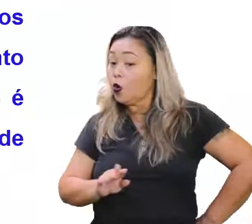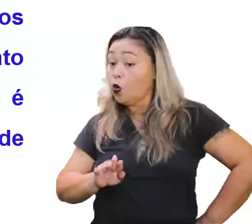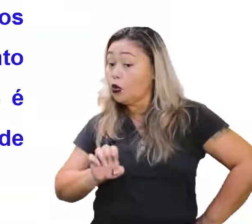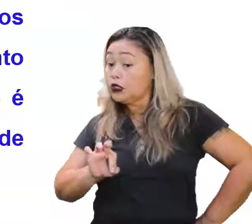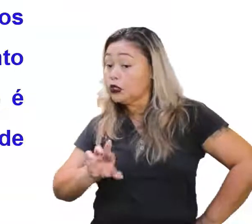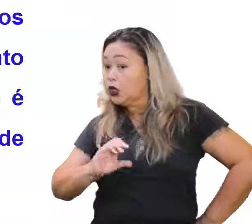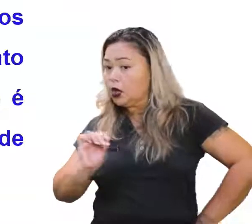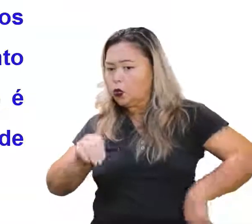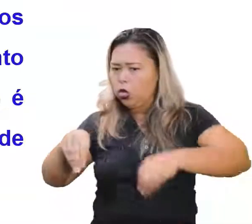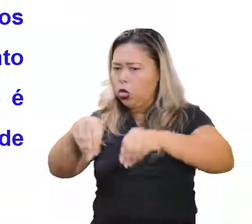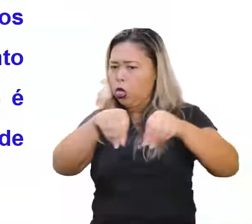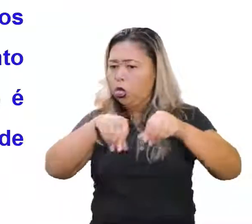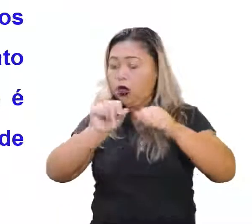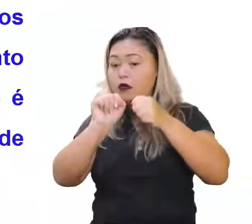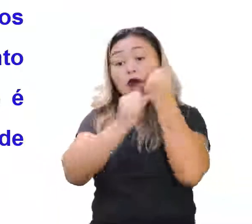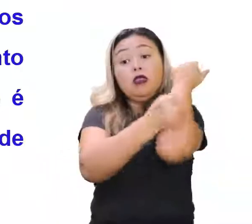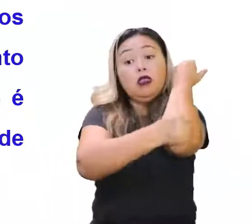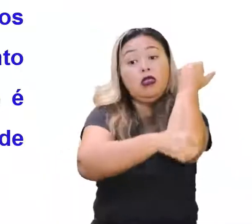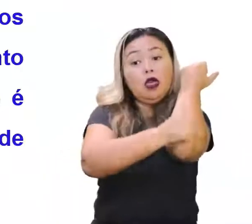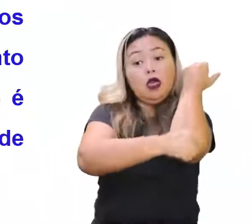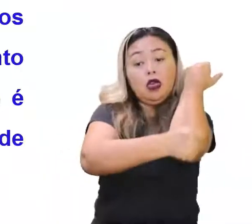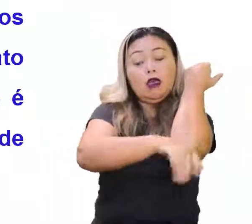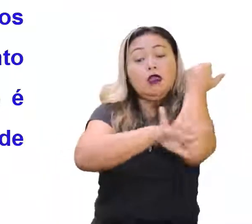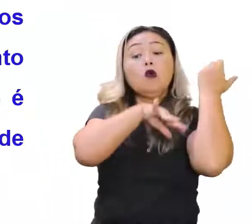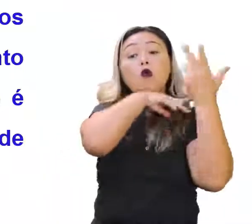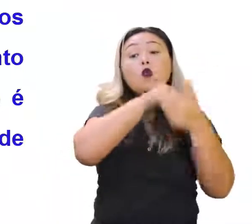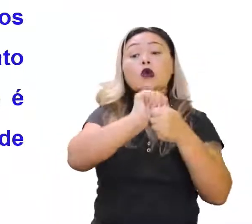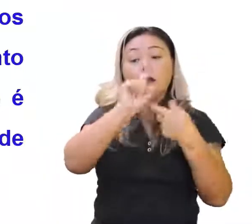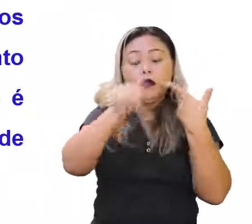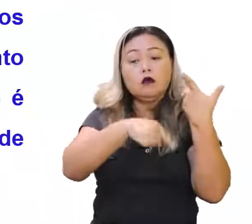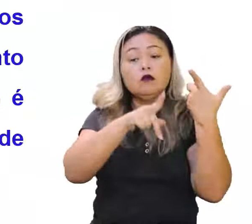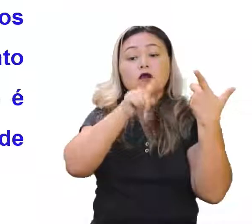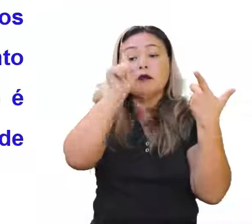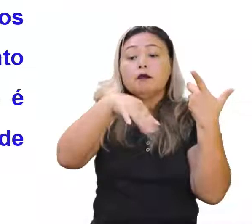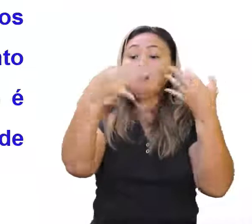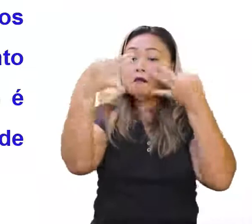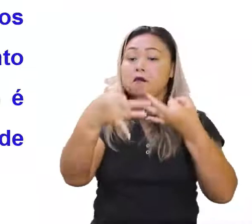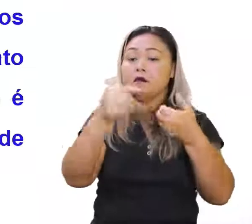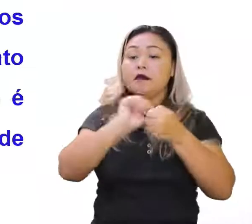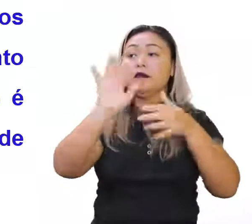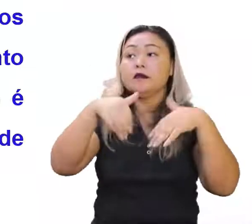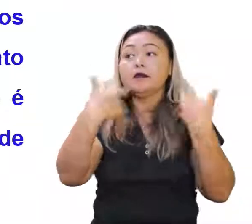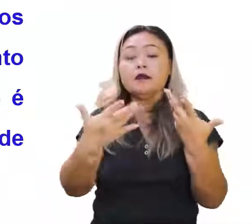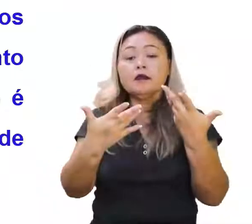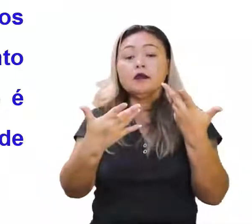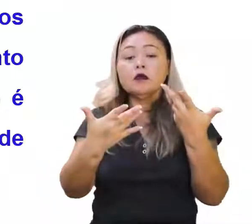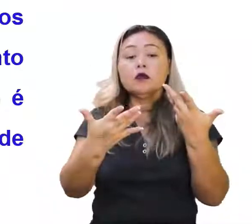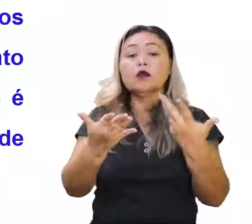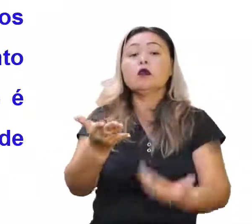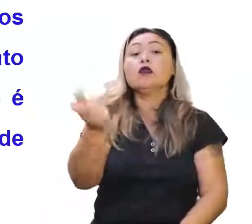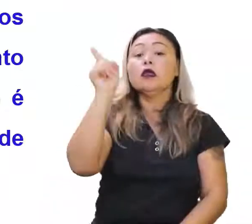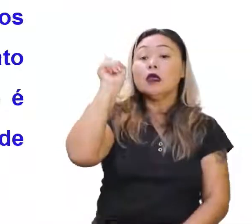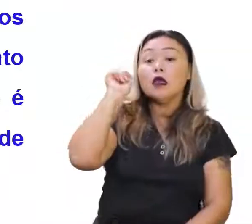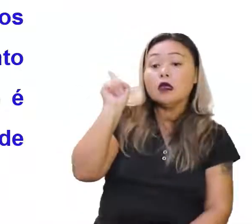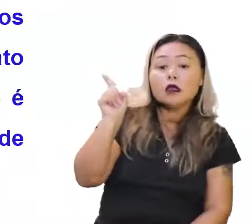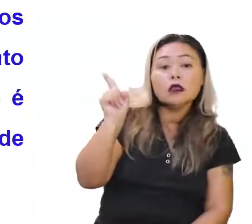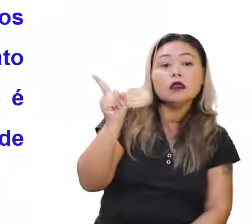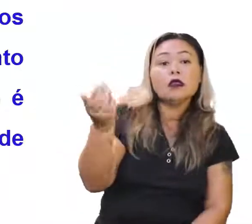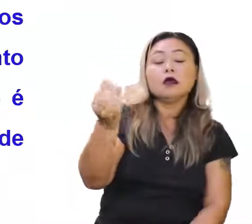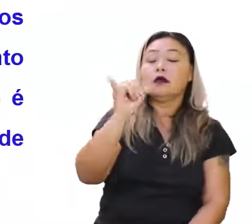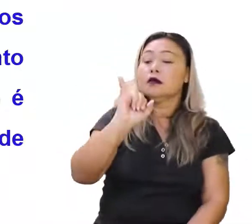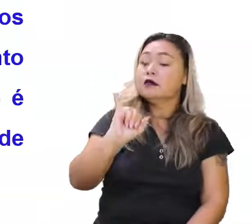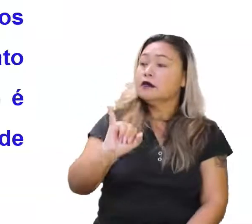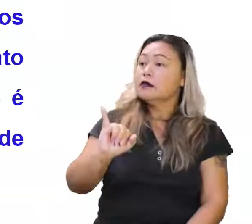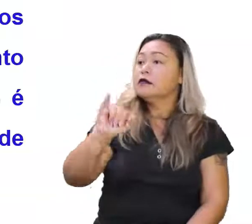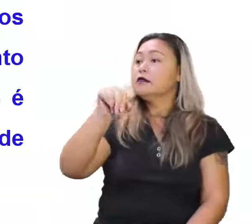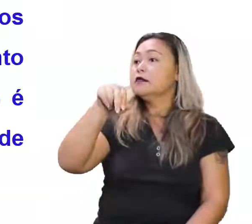não, as fezes do animal? Perfeito, meus queridos. Então, olha só, insumo, a